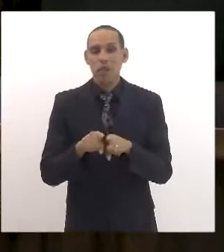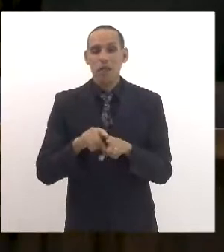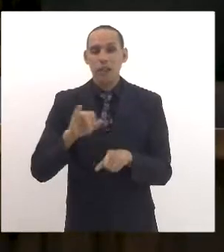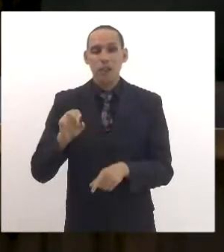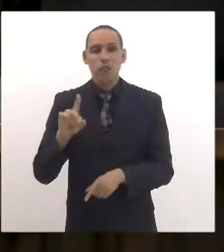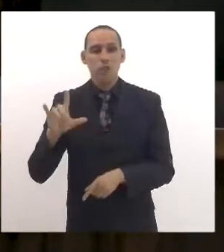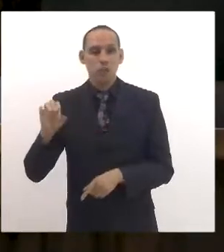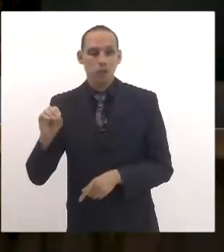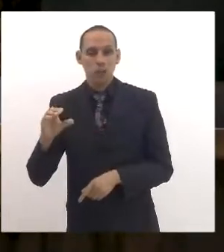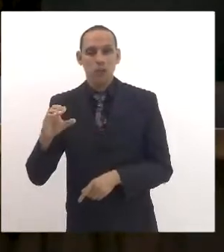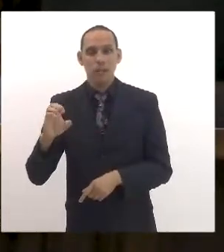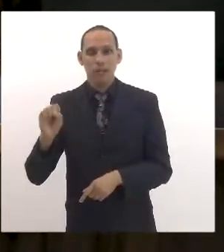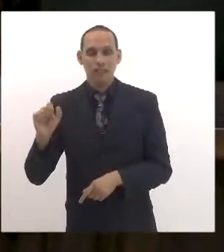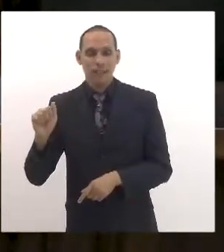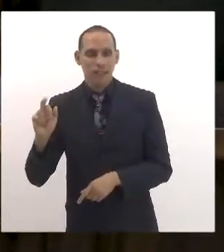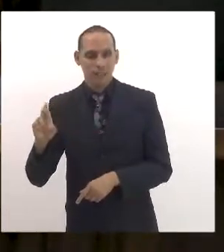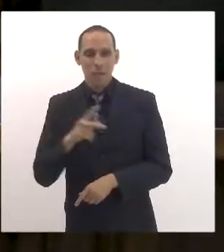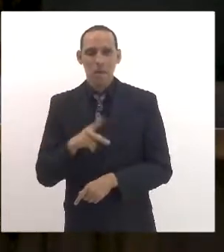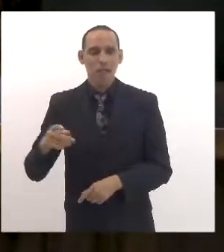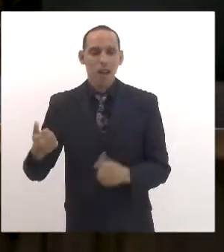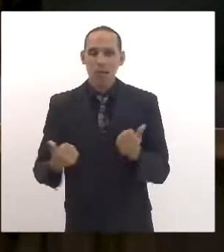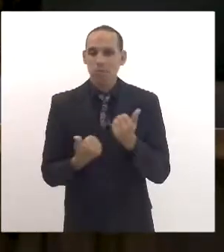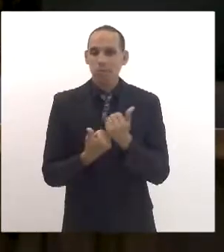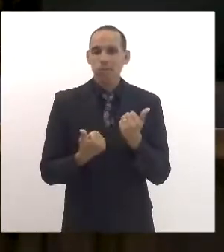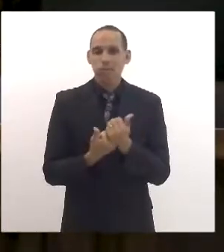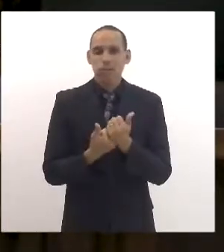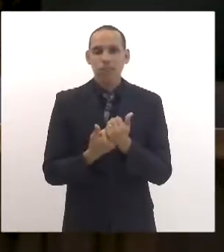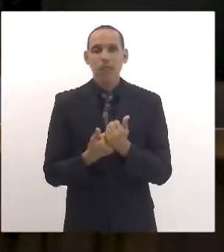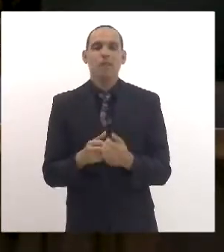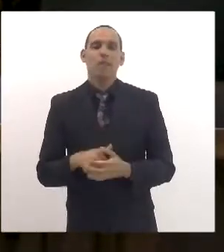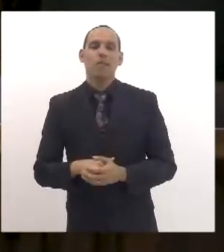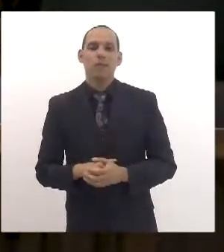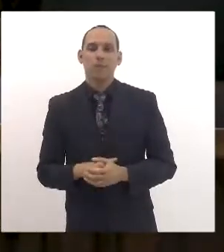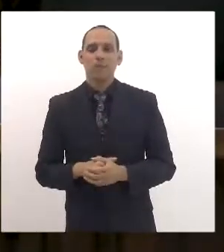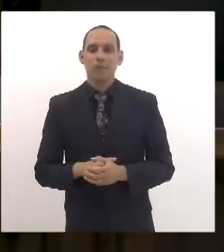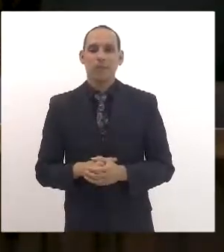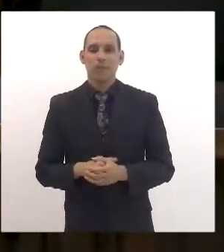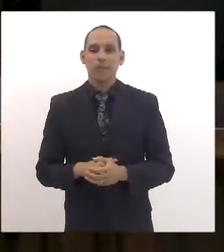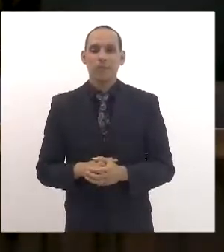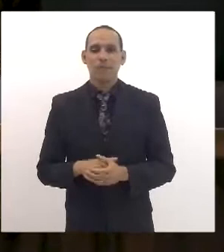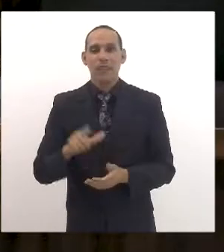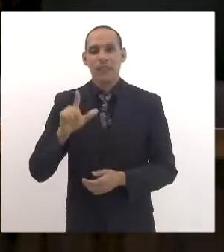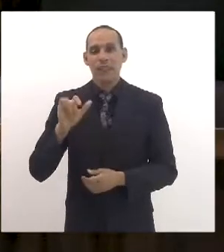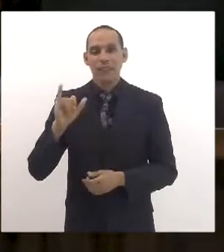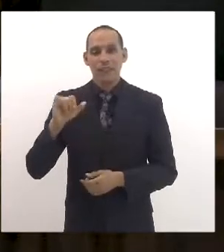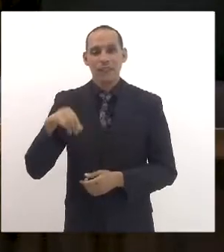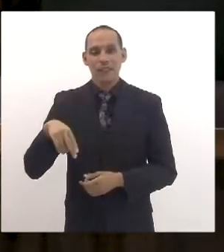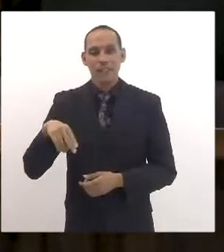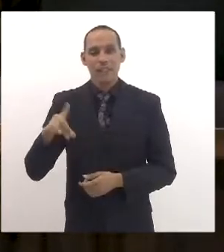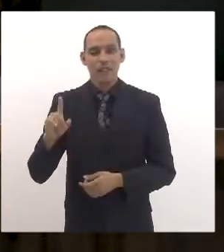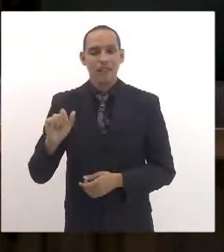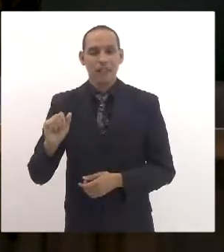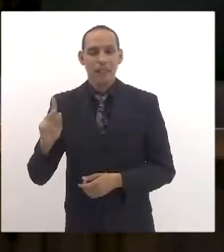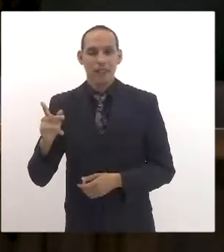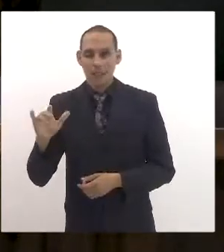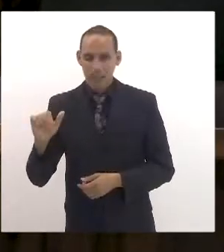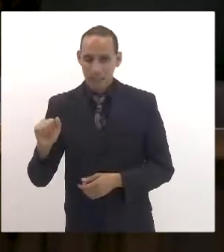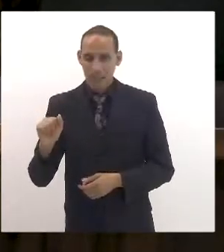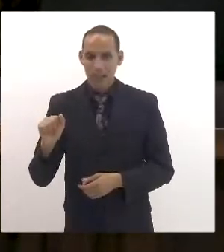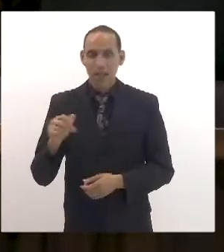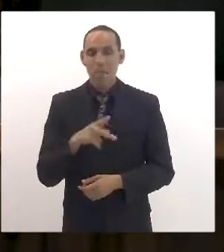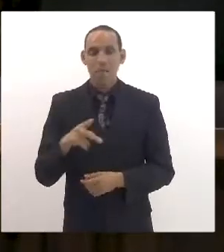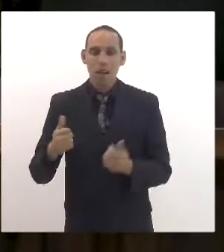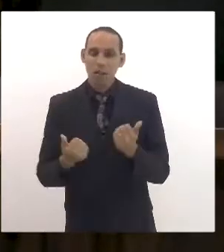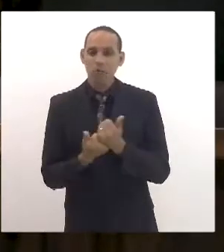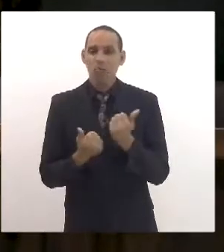César, vice-presidente da União Estadual de Estudantes Secundaristas, Lindália, vice-presidente da Câmara de Comércio e Indústria do